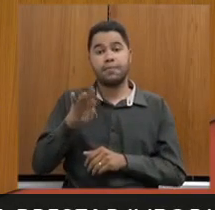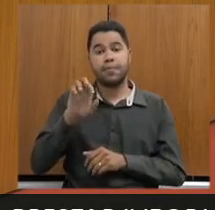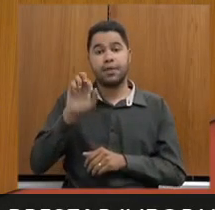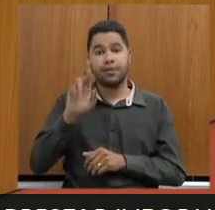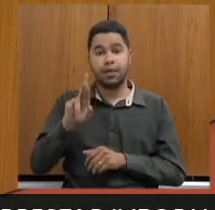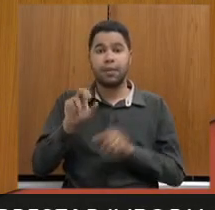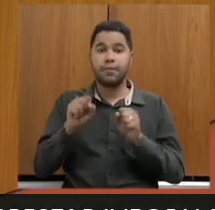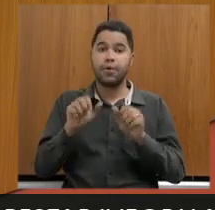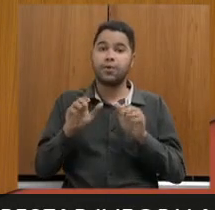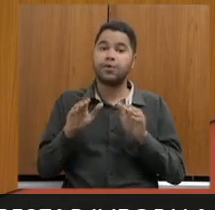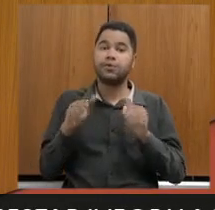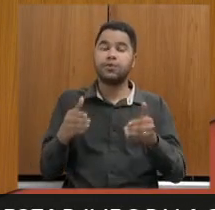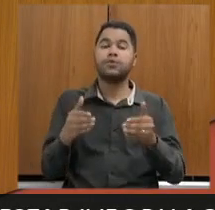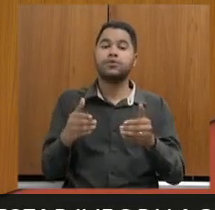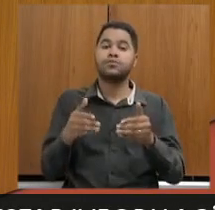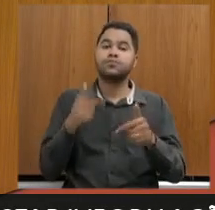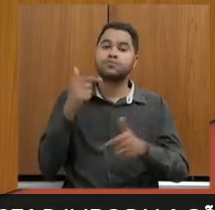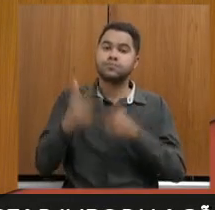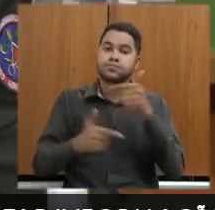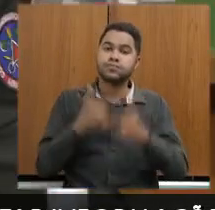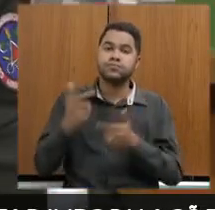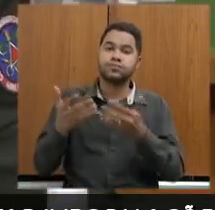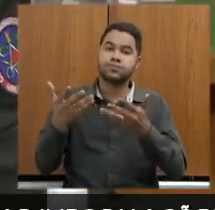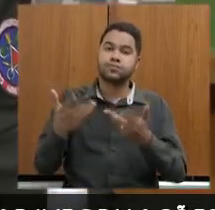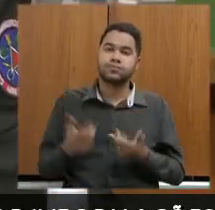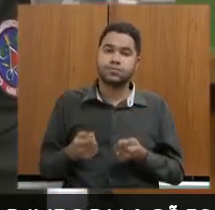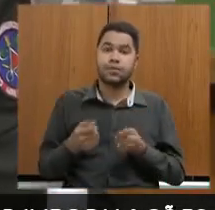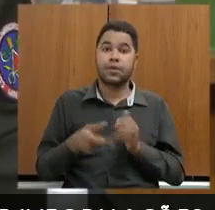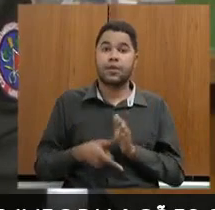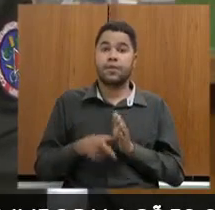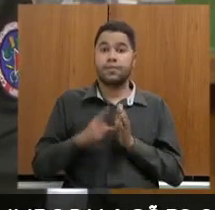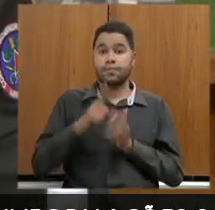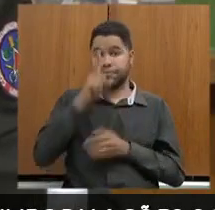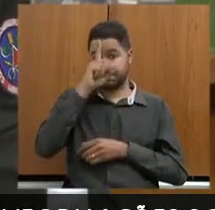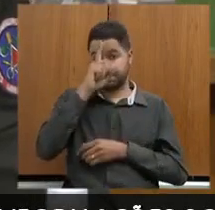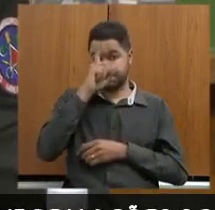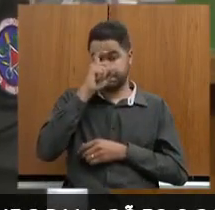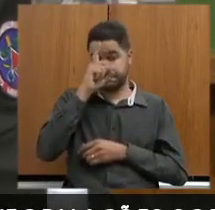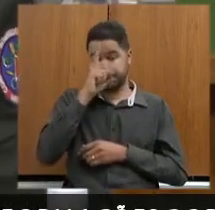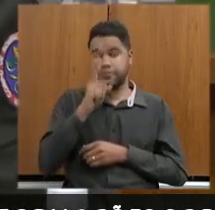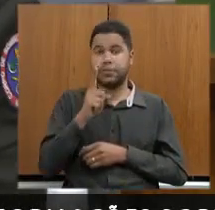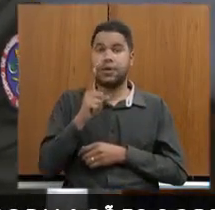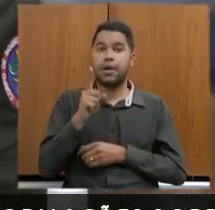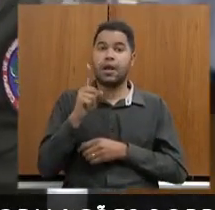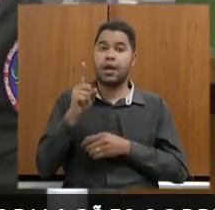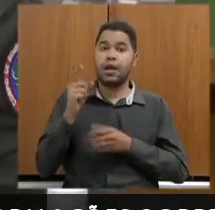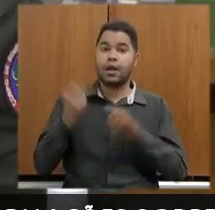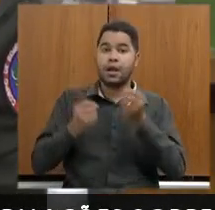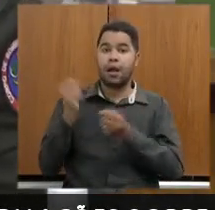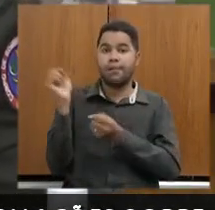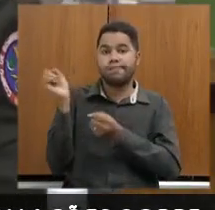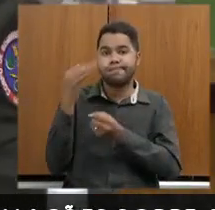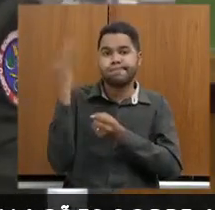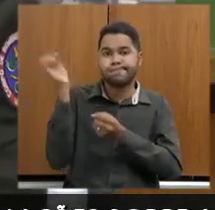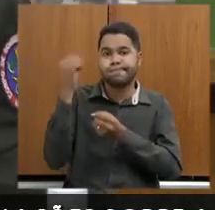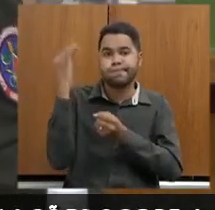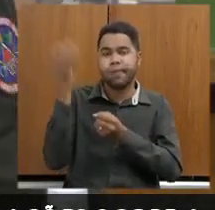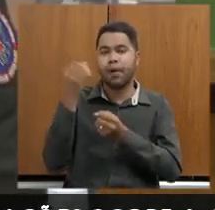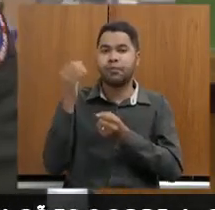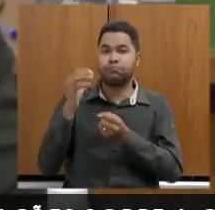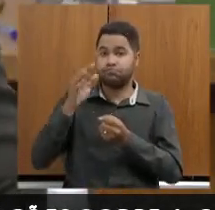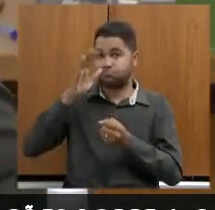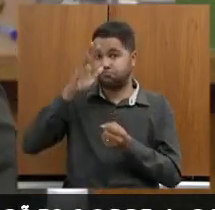para direcionar ao serviço de atendimento pré-hospitalar as viaturas de resgate